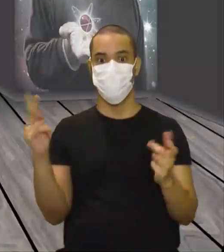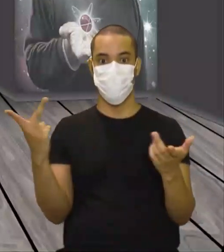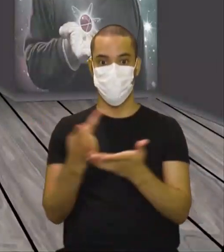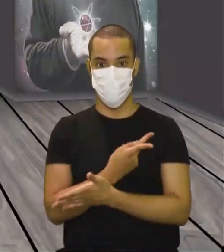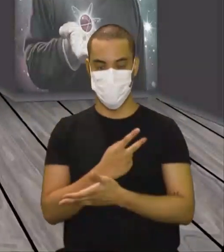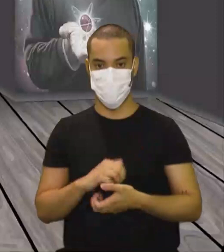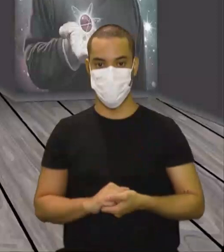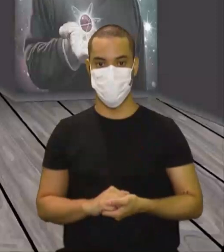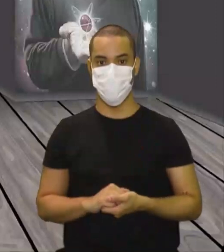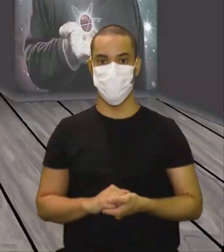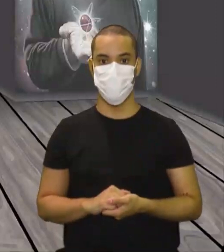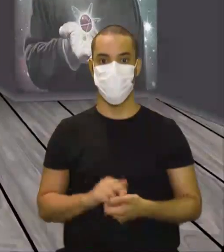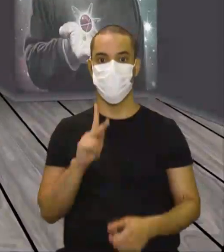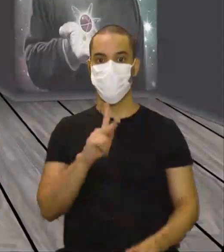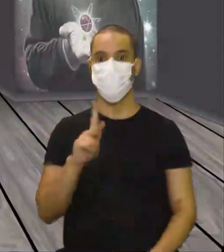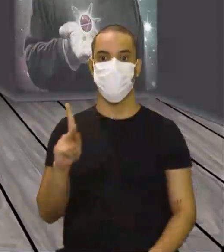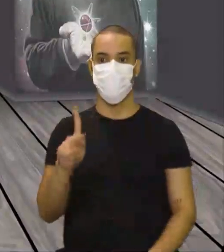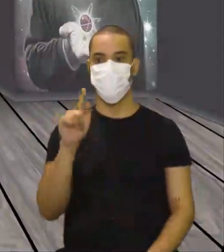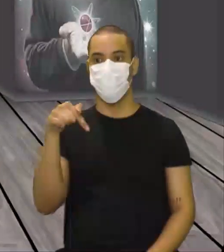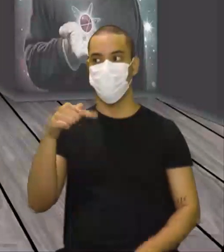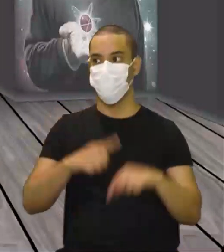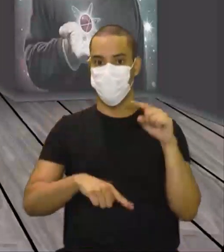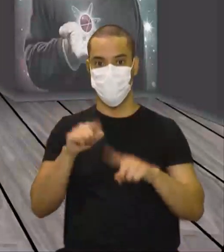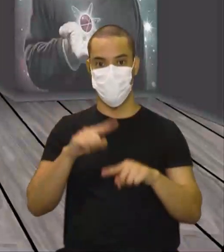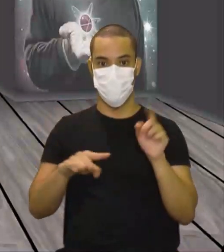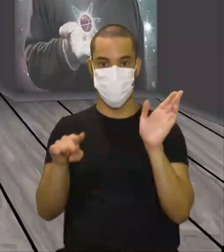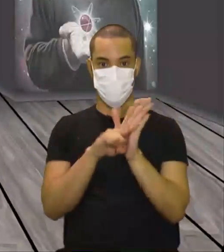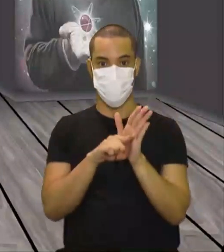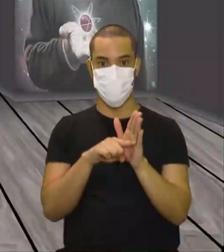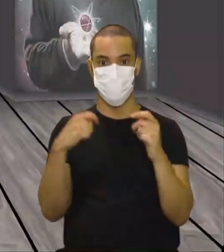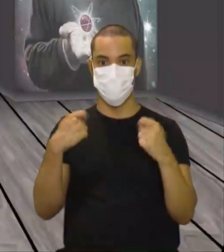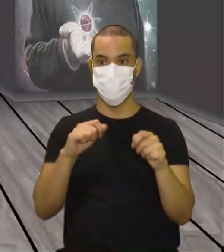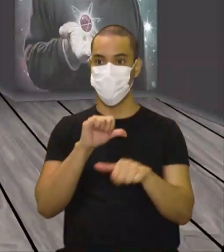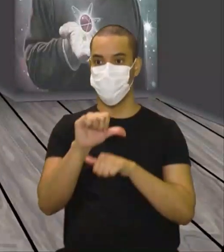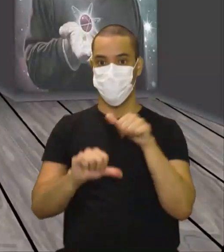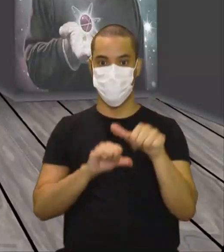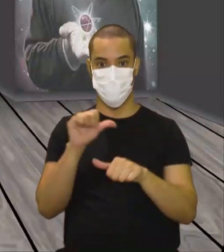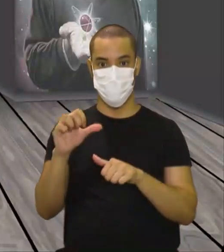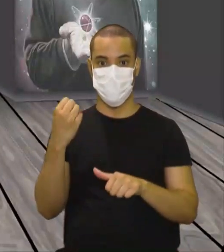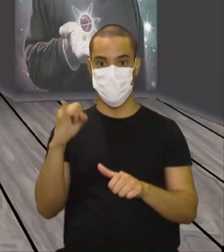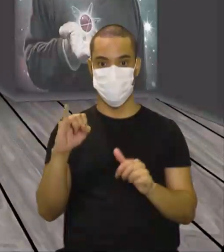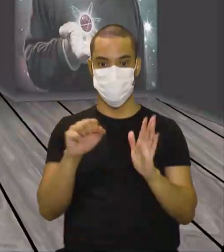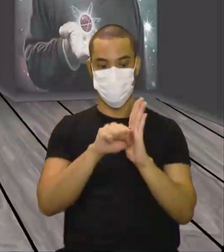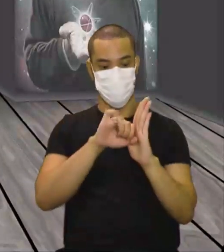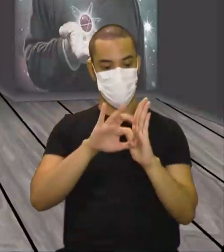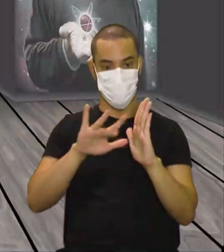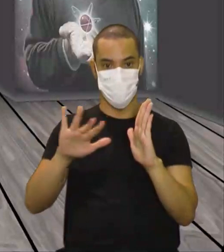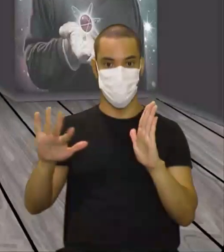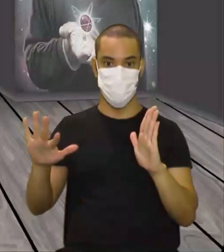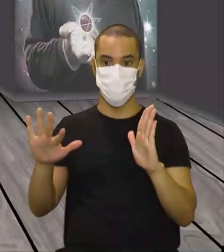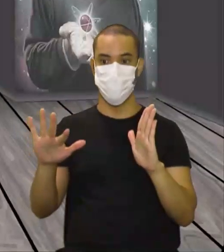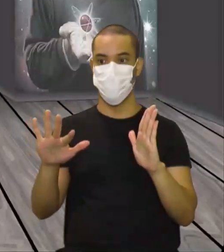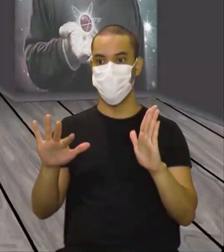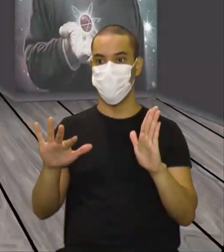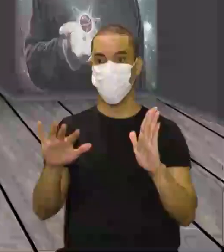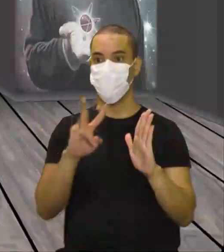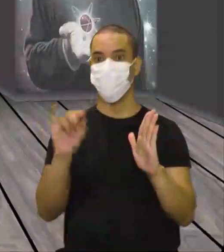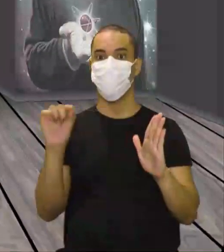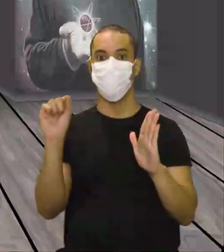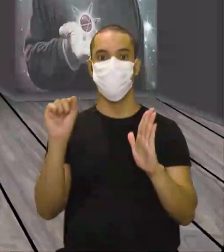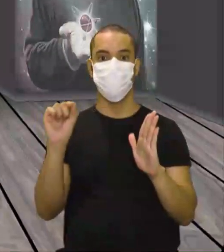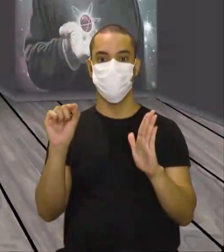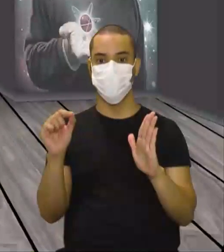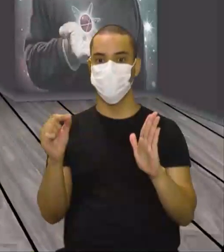fazendo. Professor, mas é uma carga negativa. Troca, ao invés de estar saindo da palma da sua mão, vai estar o